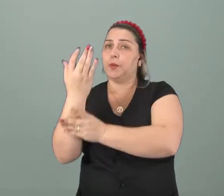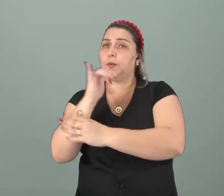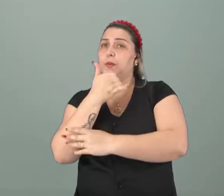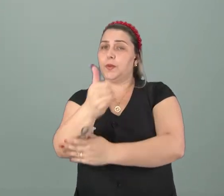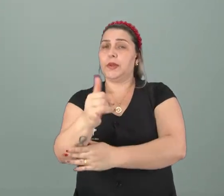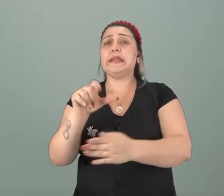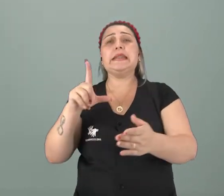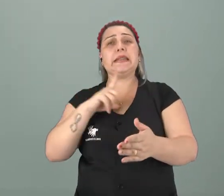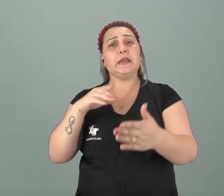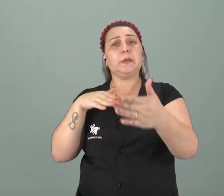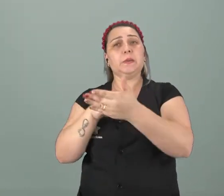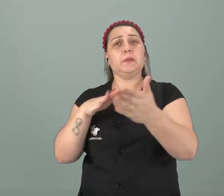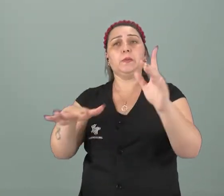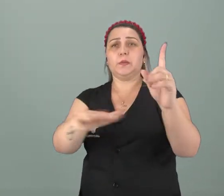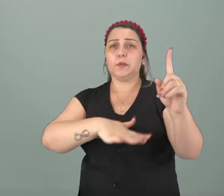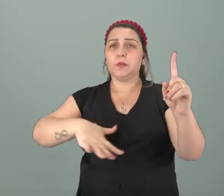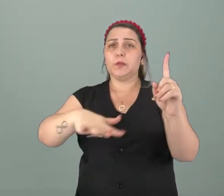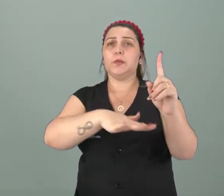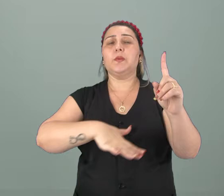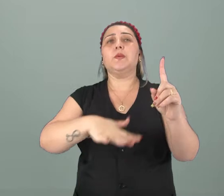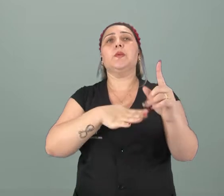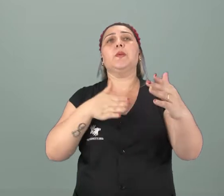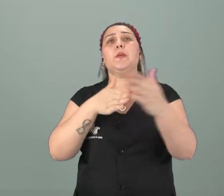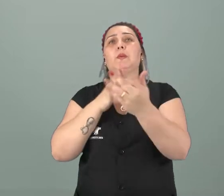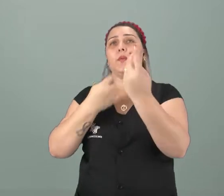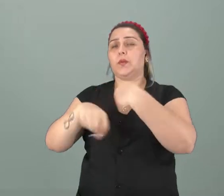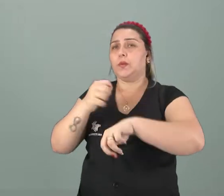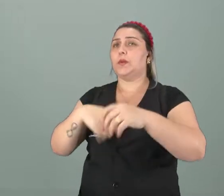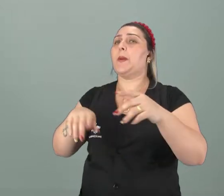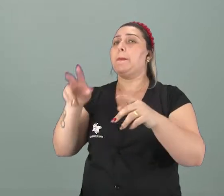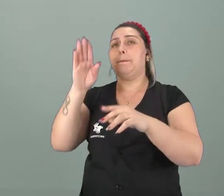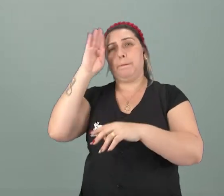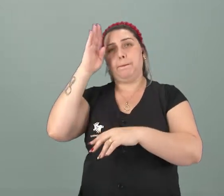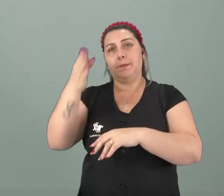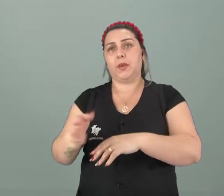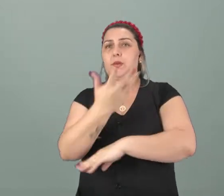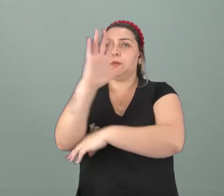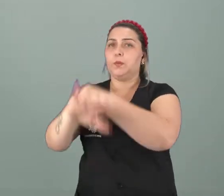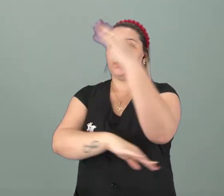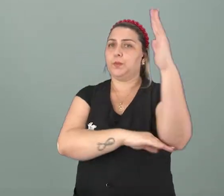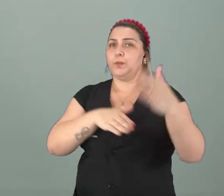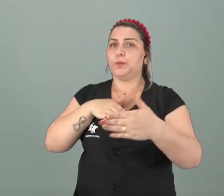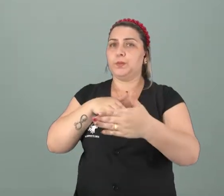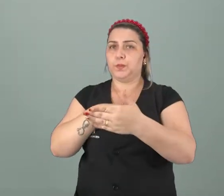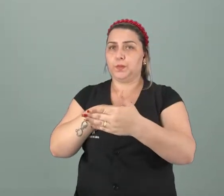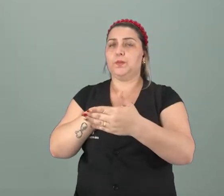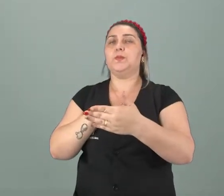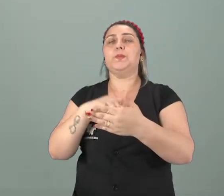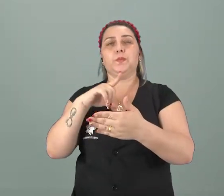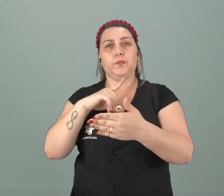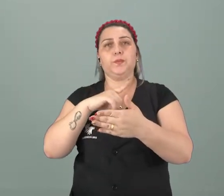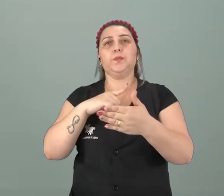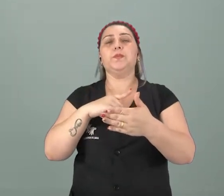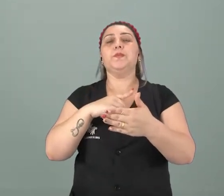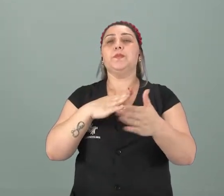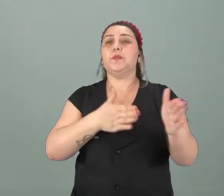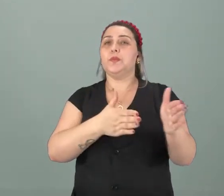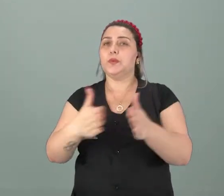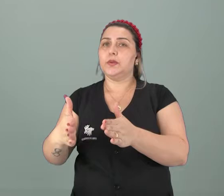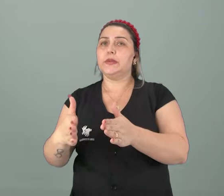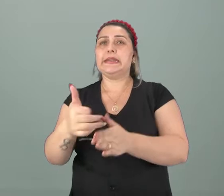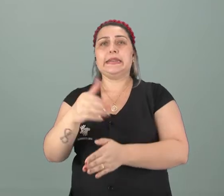elétrica tem impactos sociais, né, impactos econômicos e principalmente impactos ambientais, tá bom? Nenhum processo